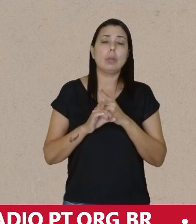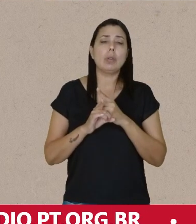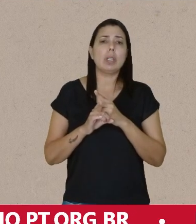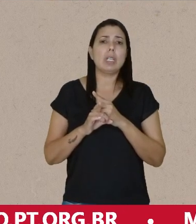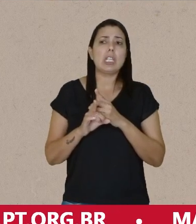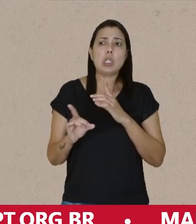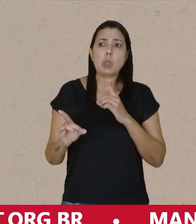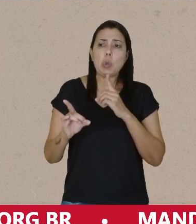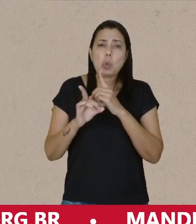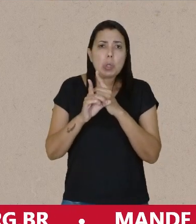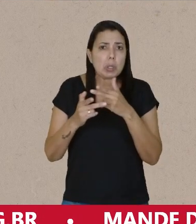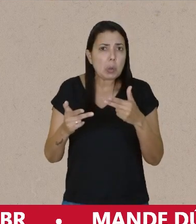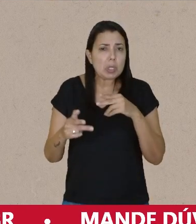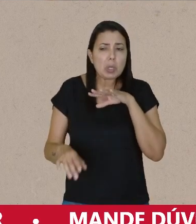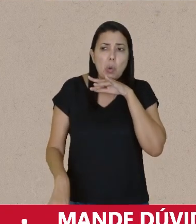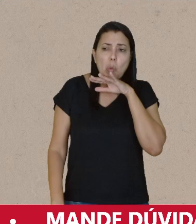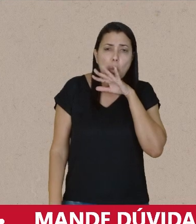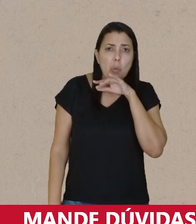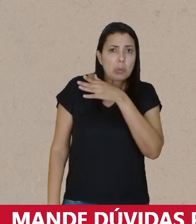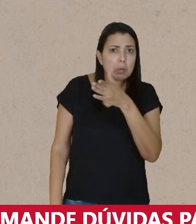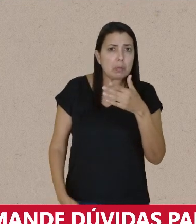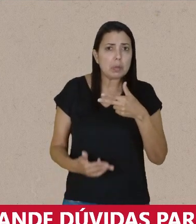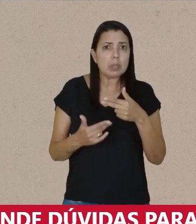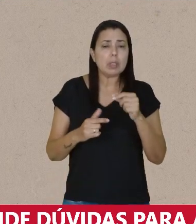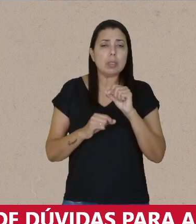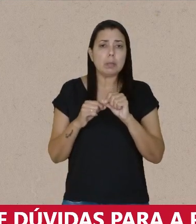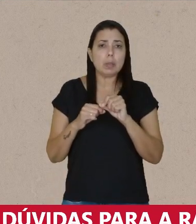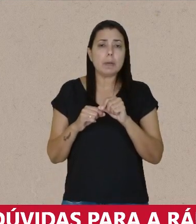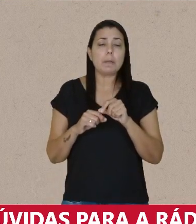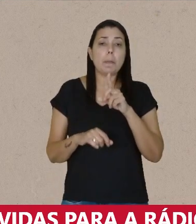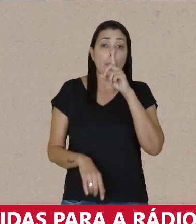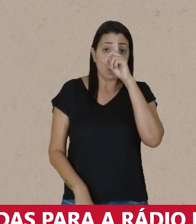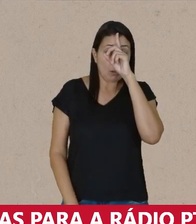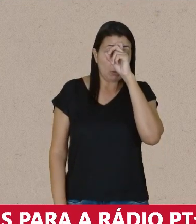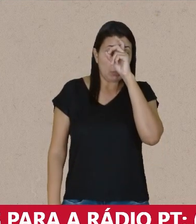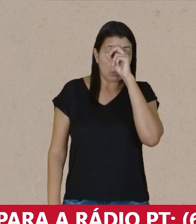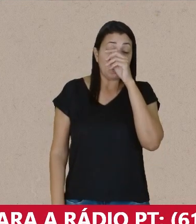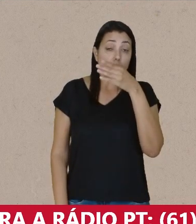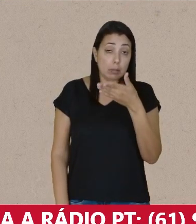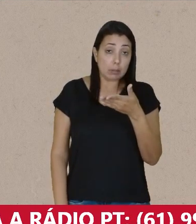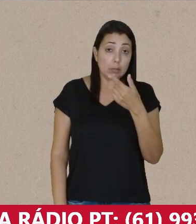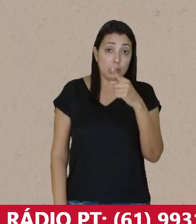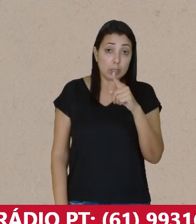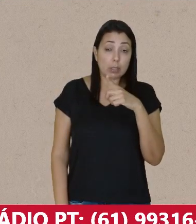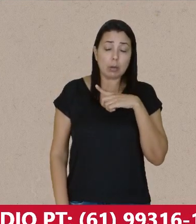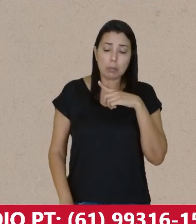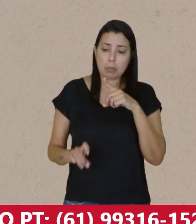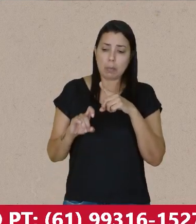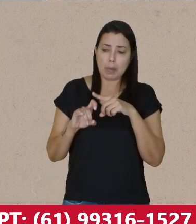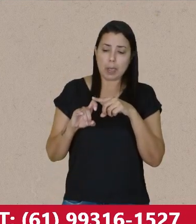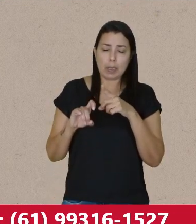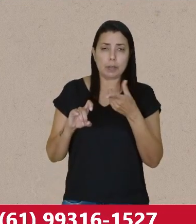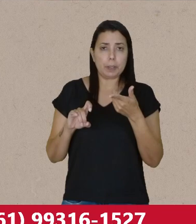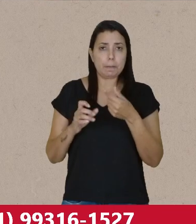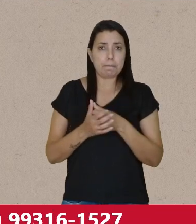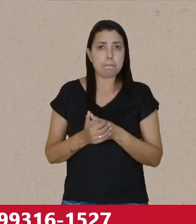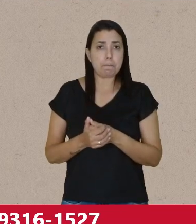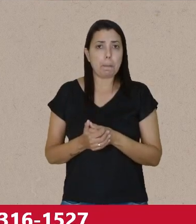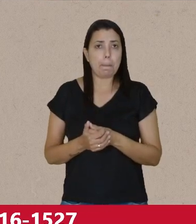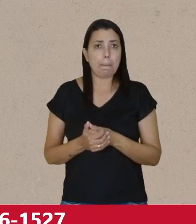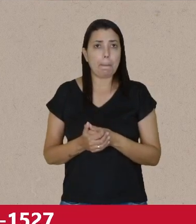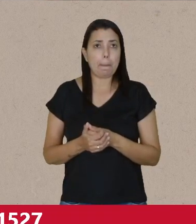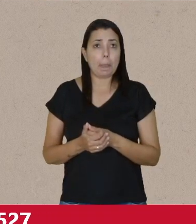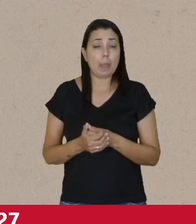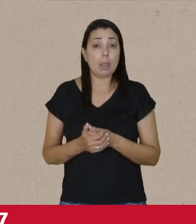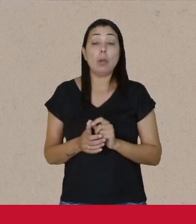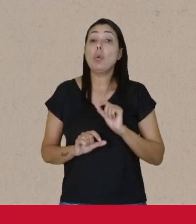suja e esse macabro esquema nos hospitais da Prevent Senior. Você, como médica sanitarista, Ana,